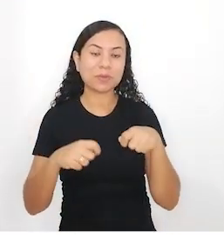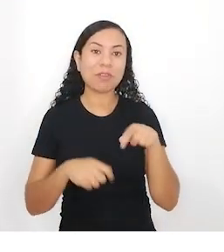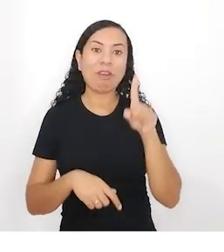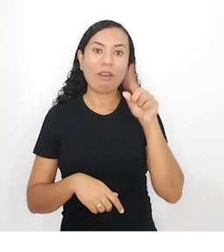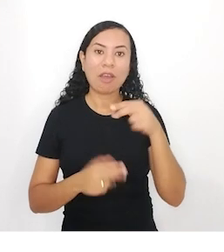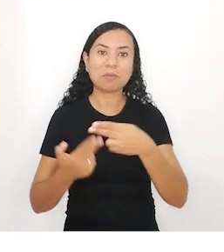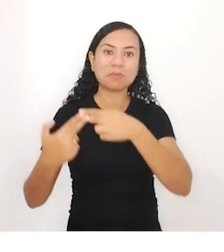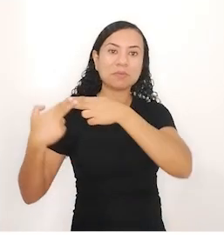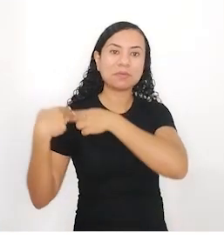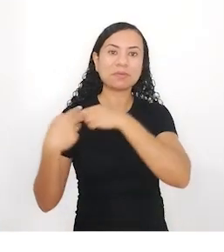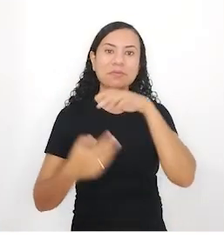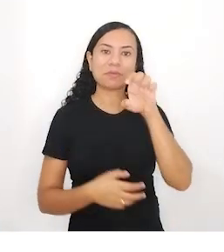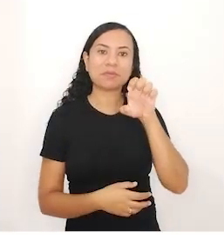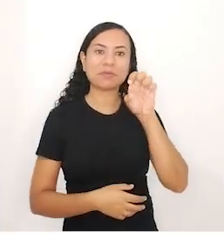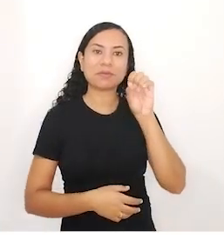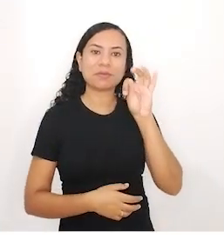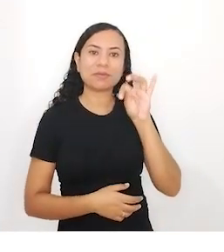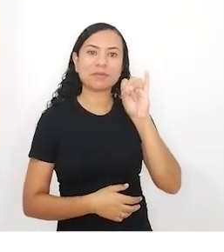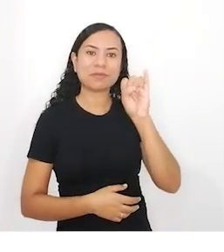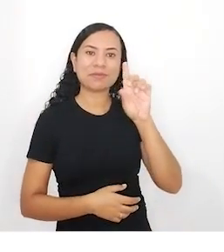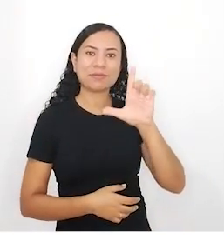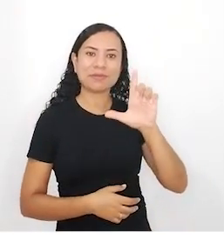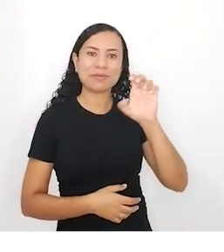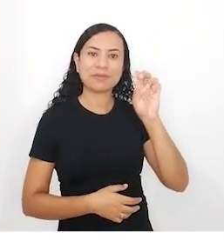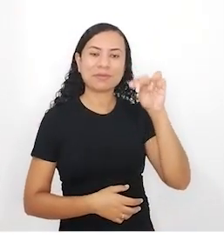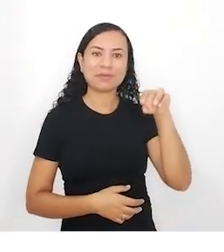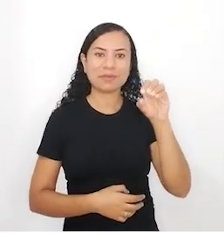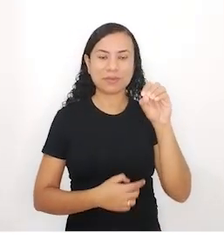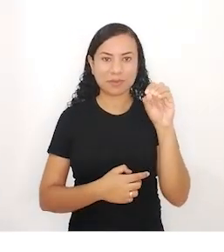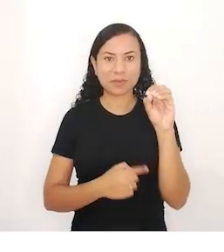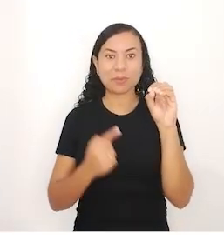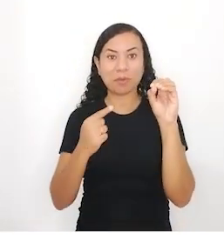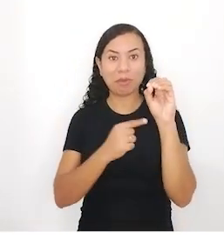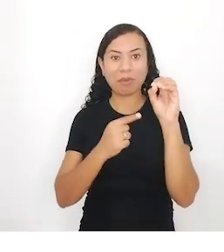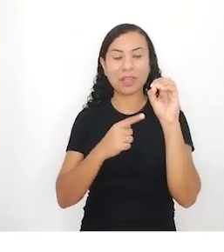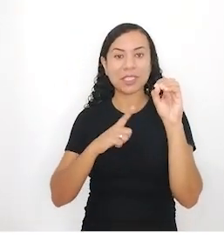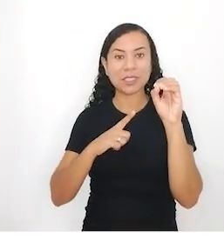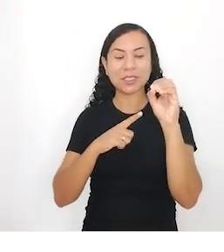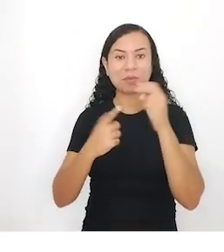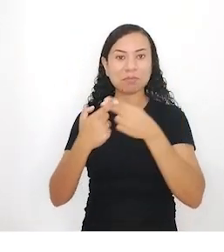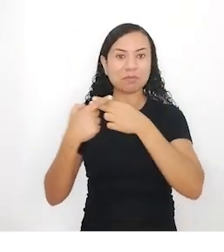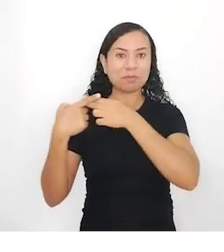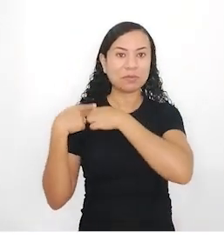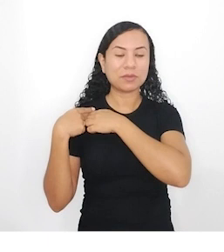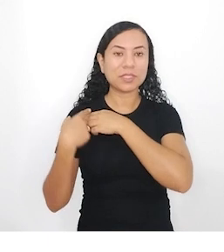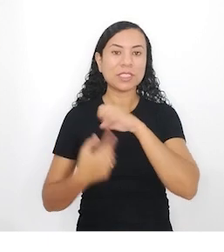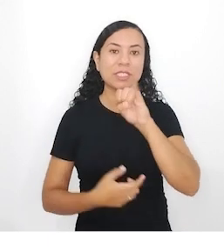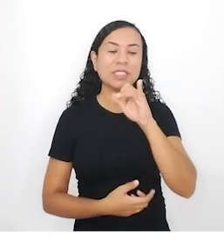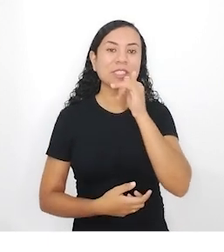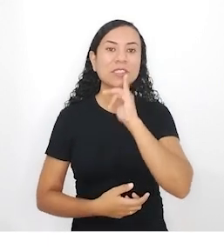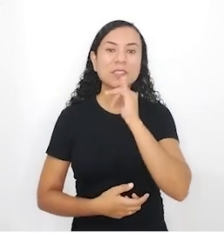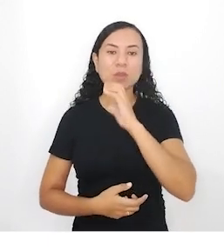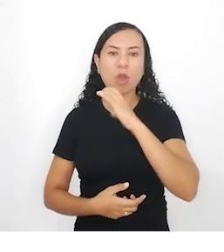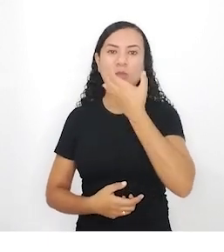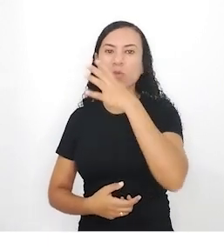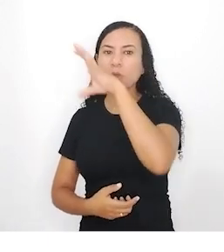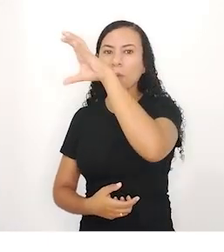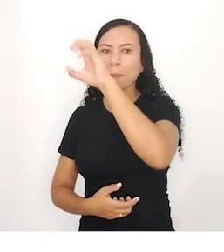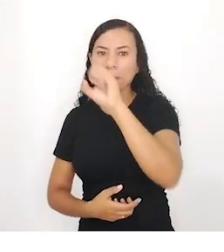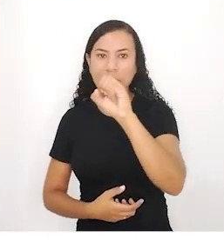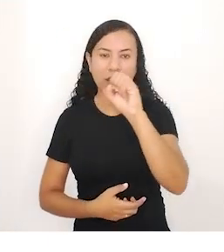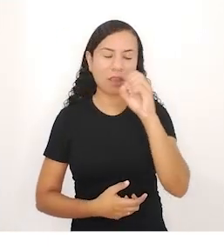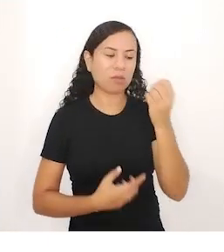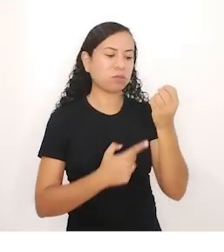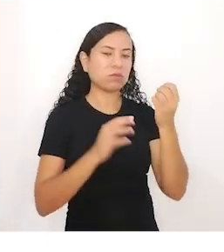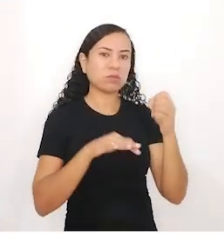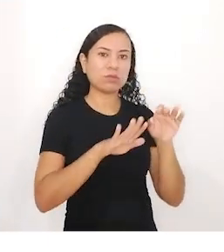ele? É o etileno. O etileno não atua só na planta em seu estado natural. Mesmo depois você retirando esse fruto, ele